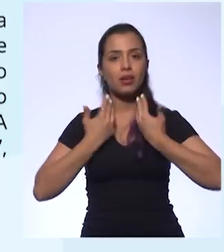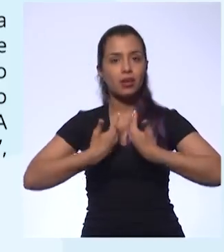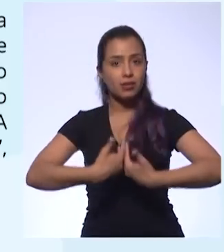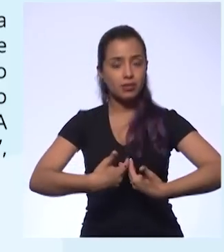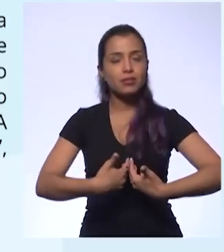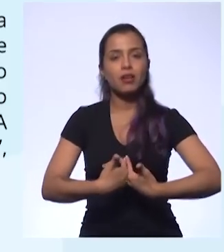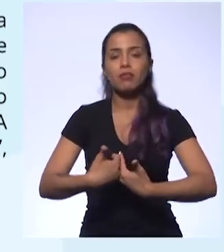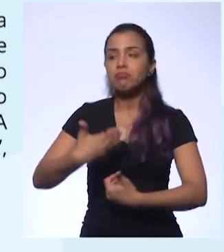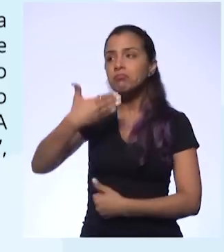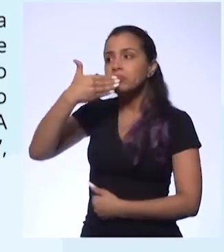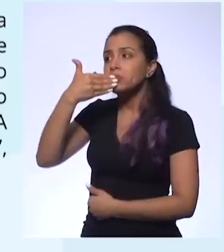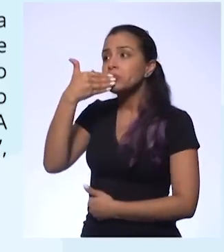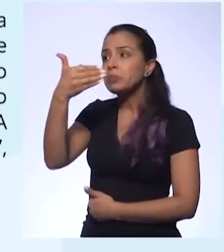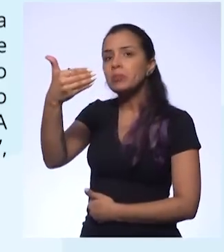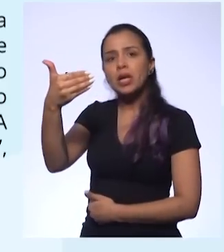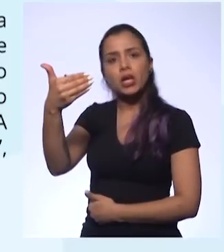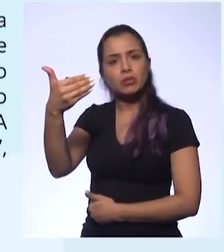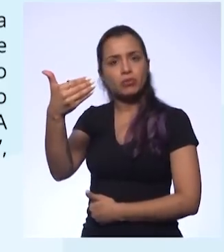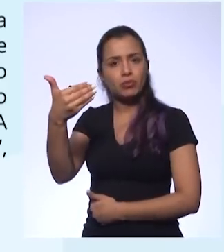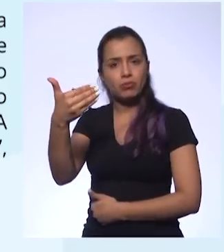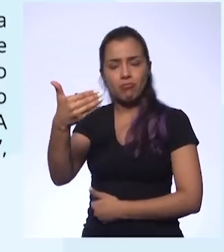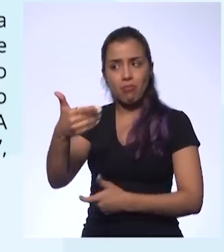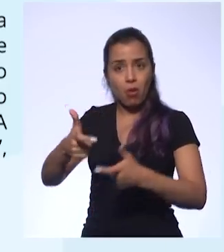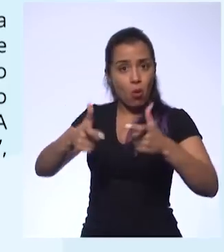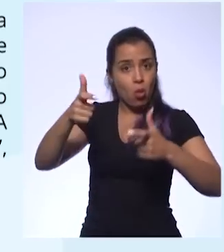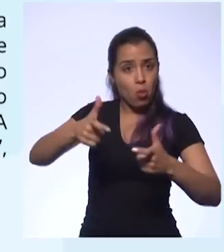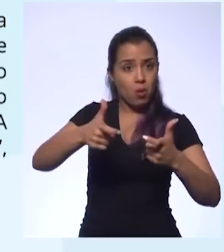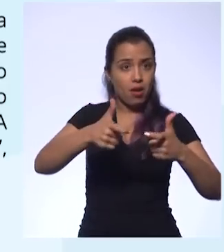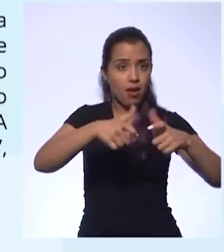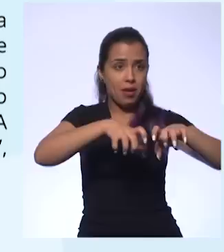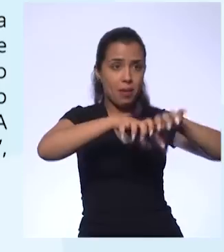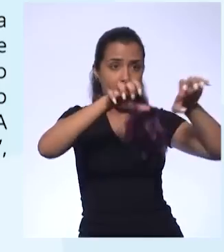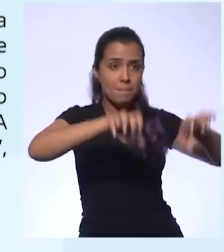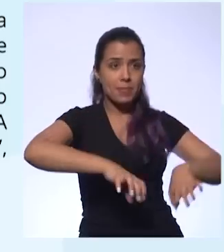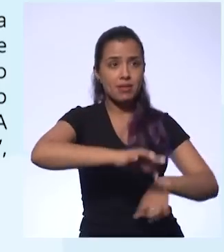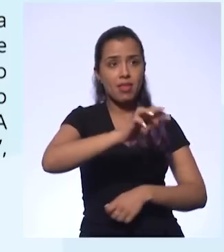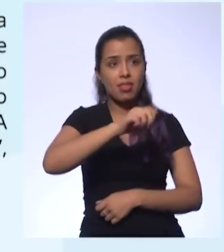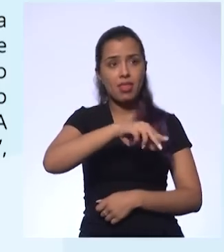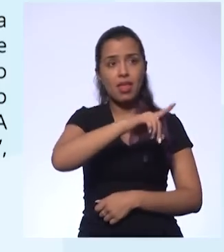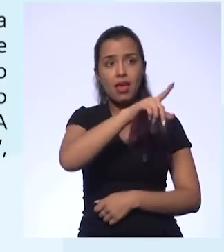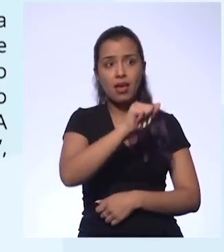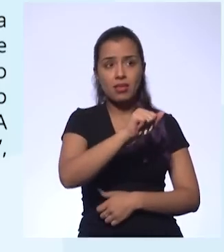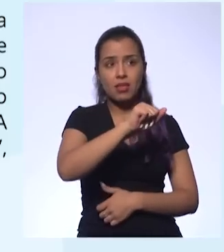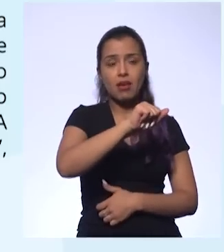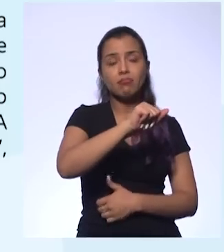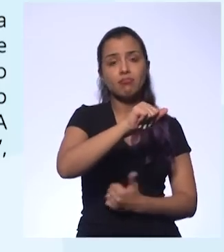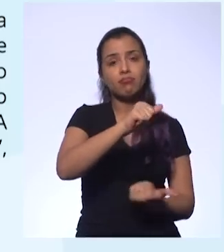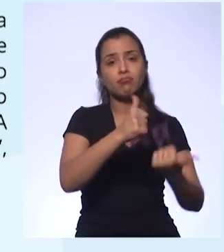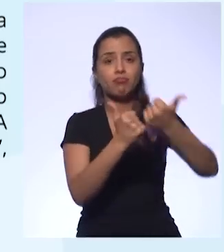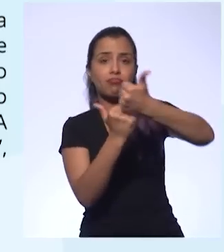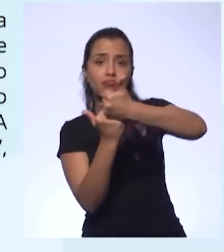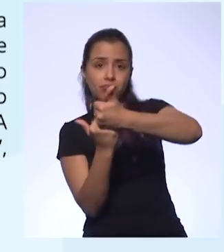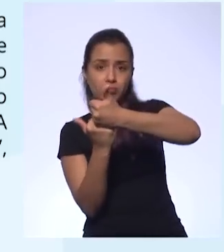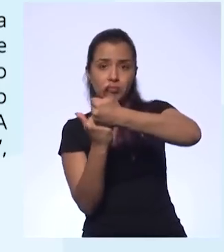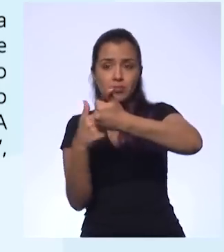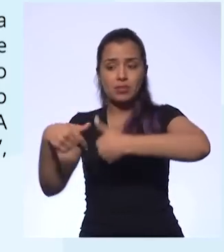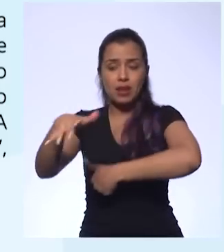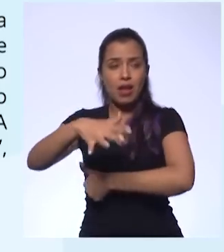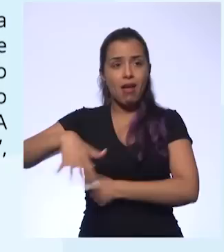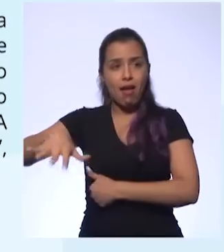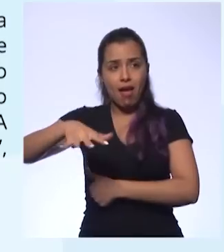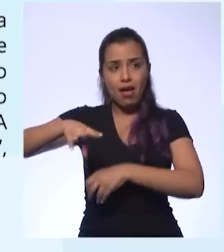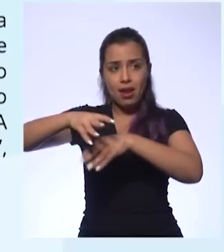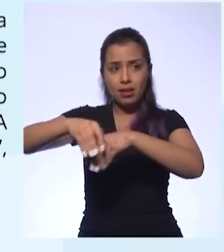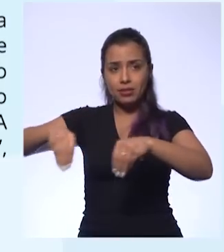obrigava a deixar o terreno da empresa Tenda, ocupado desde o último 30 de janeiro, próximo da terra indígena Jaraguá, onde